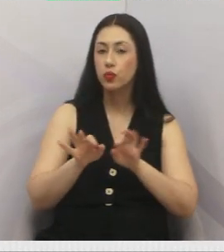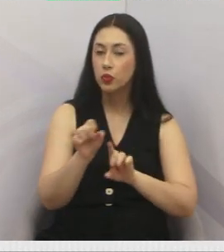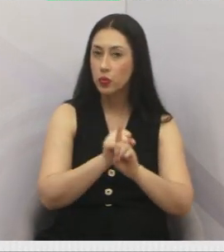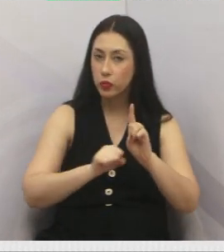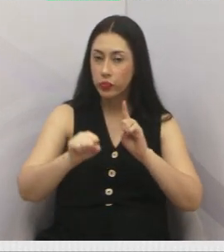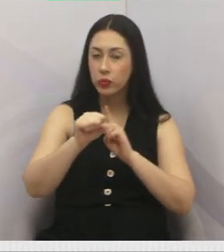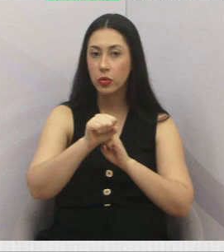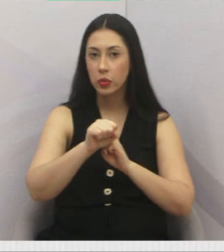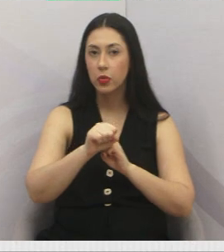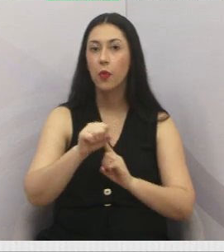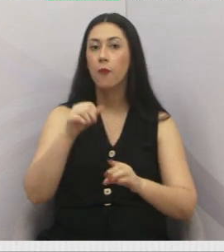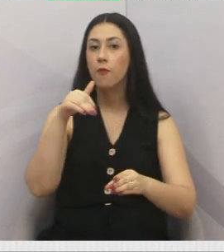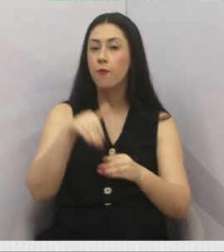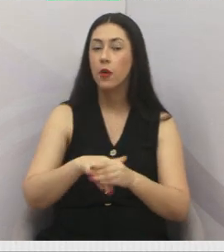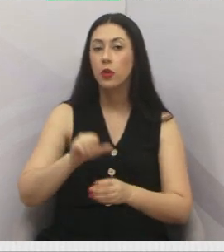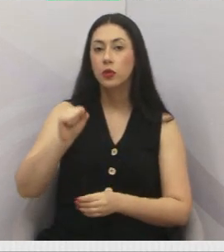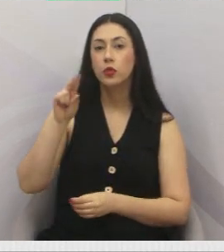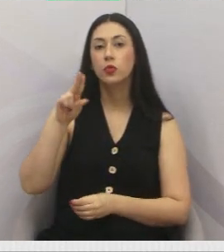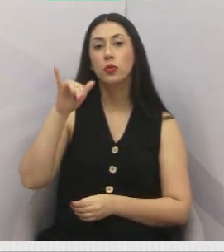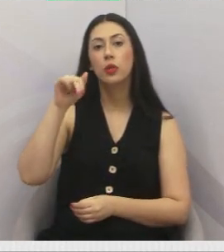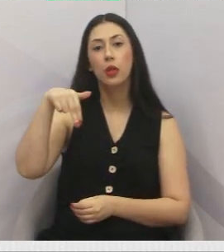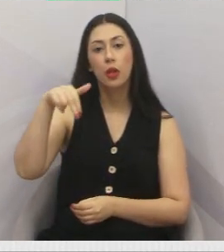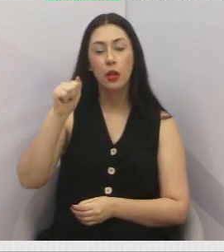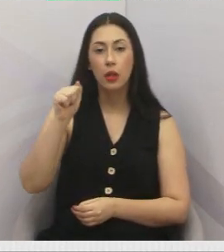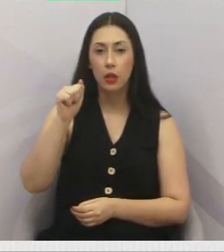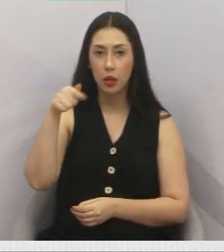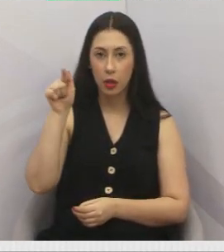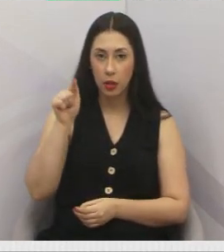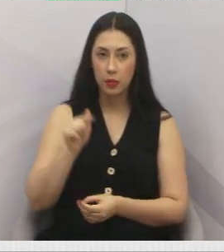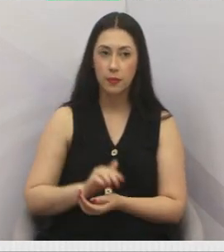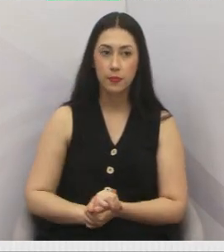da sociedade civil, um voto para Suinam, Instituto Socioambiental.